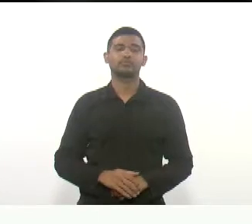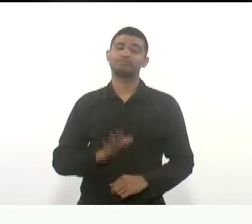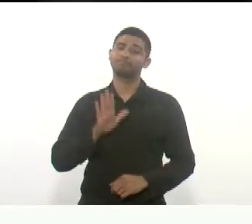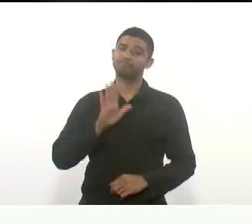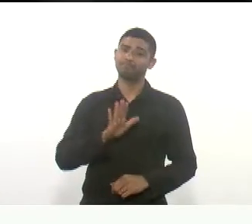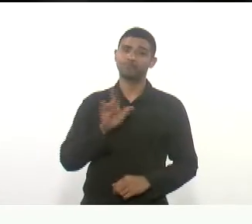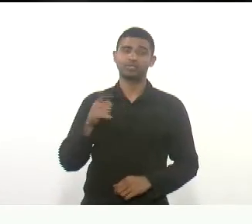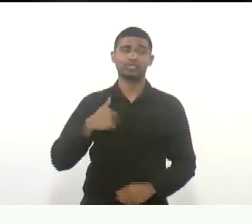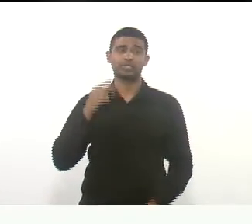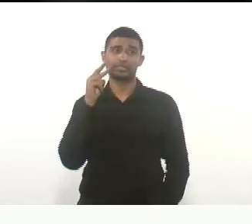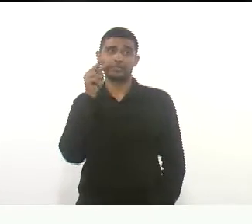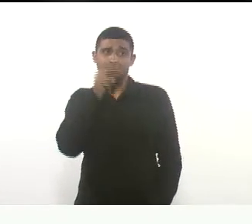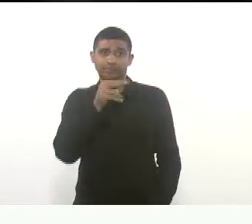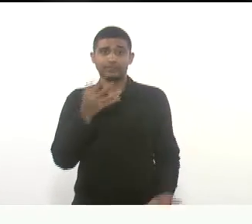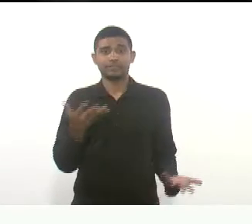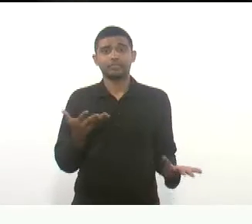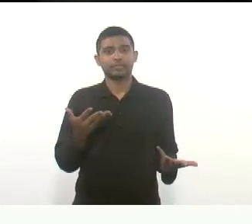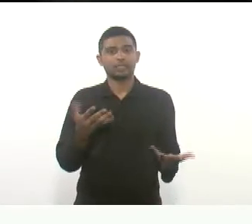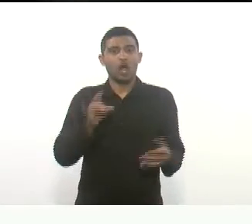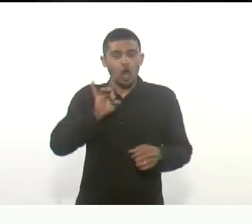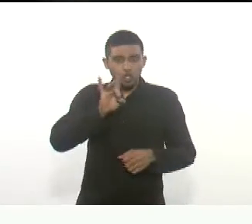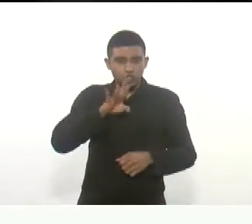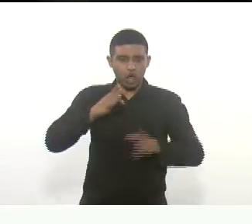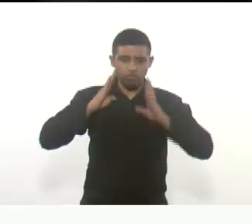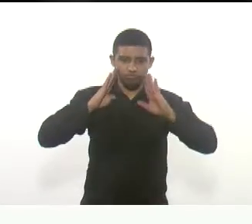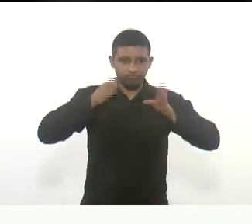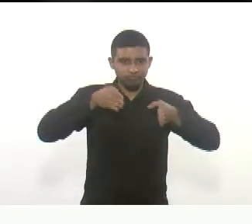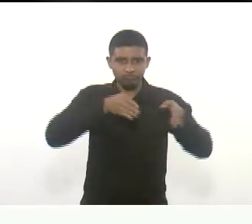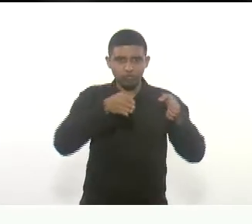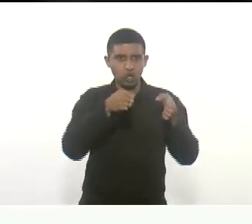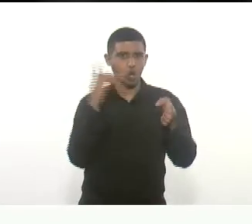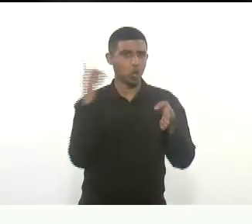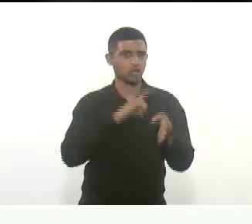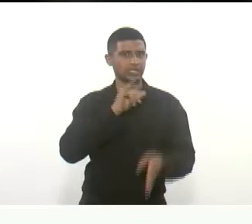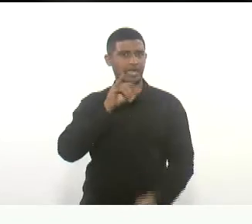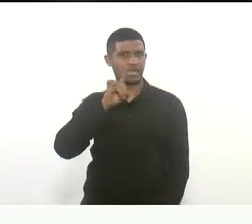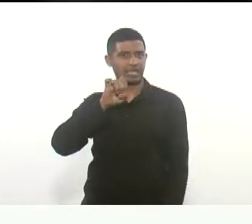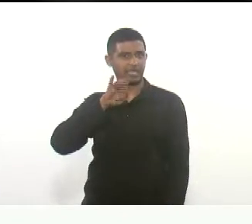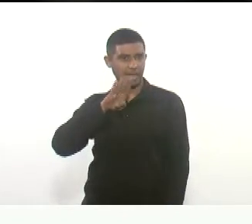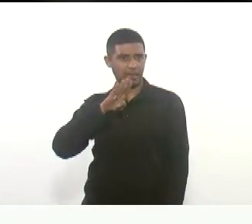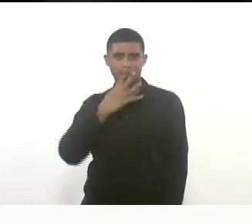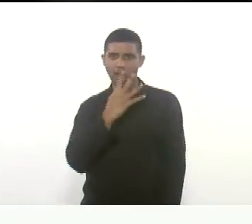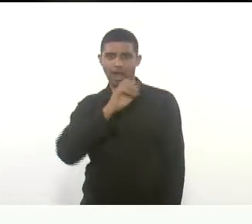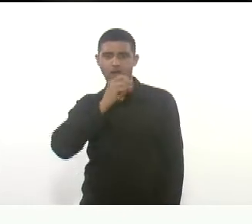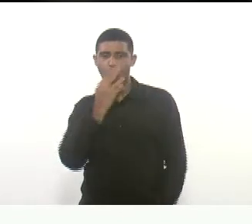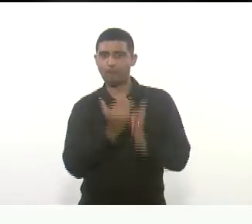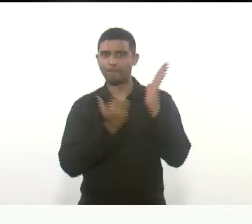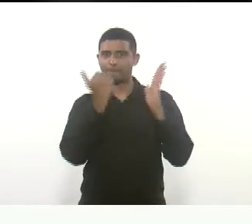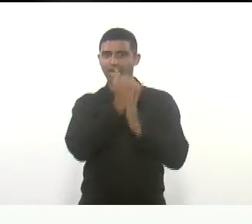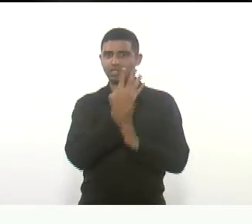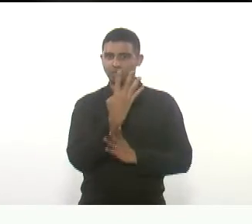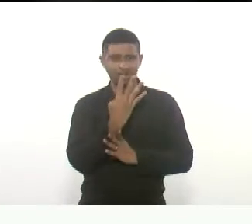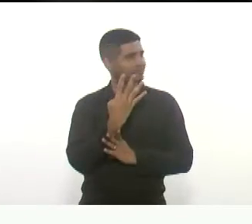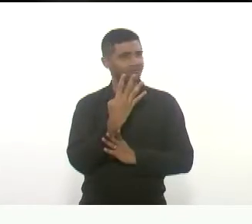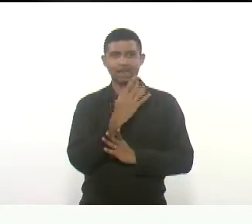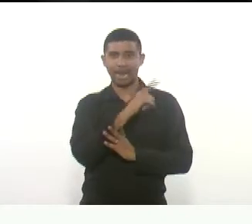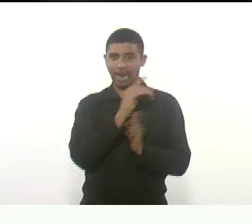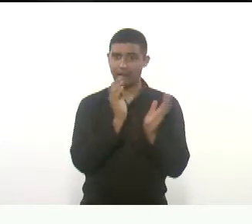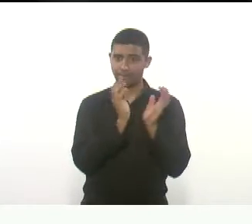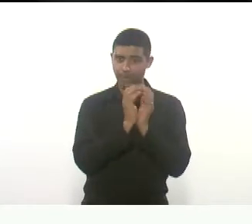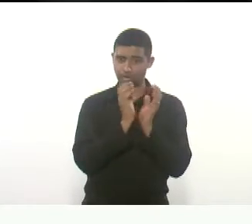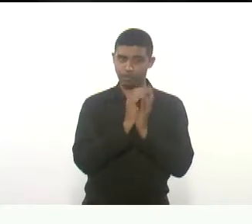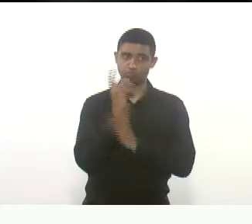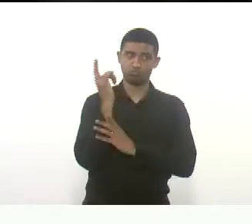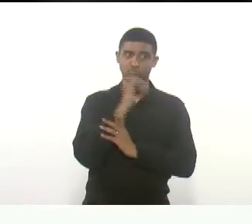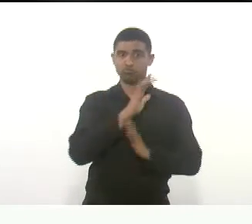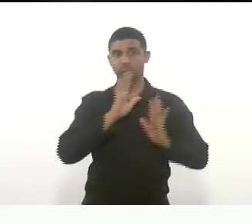Mas, como vocês podem ver, não é necessariamente só esse o caminho para você chegar num IDEB de 4 ou maior do que 4. Né? Esse foi o caminho que Pernambuco